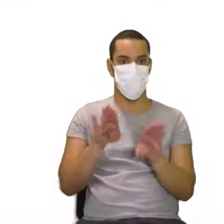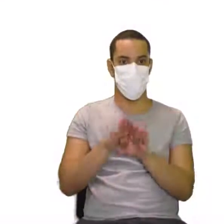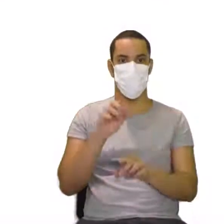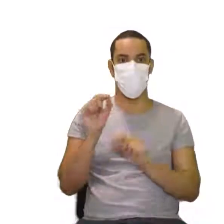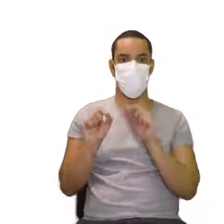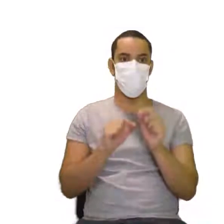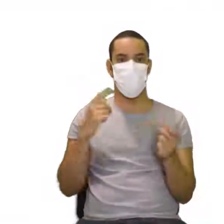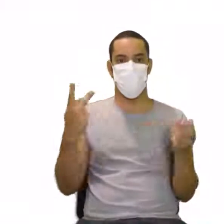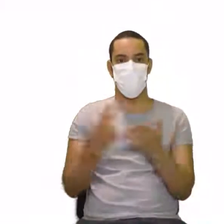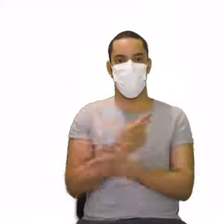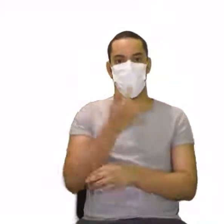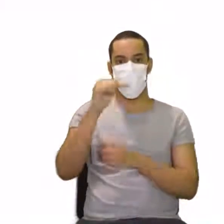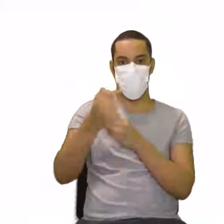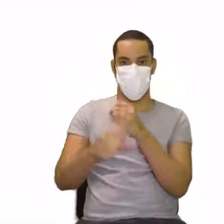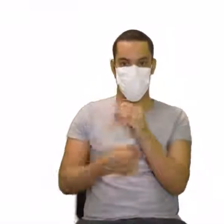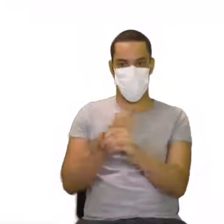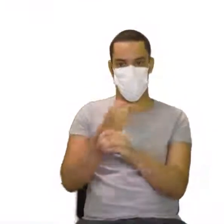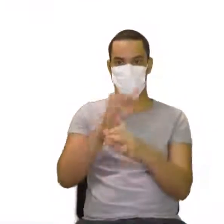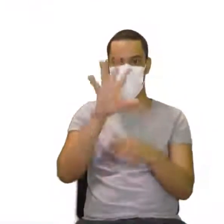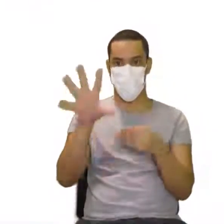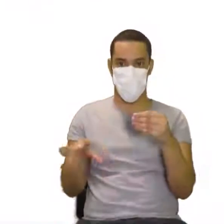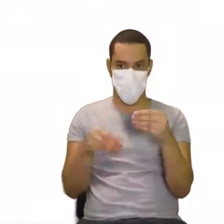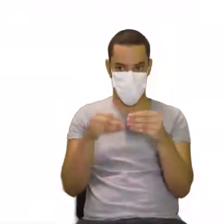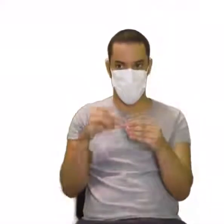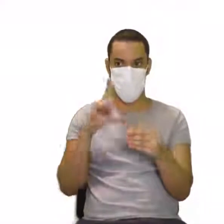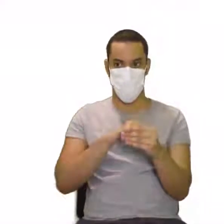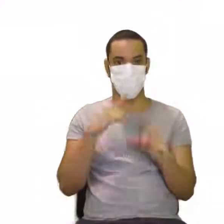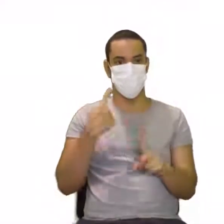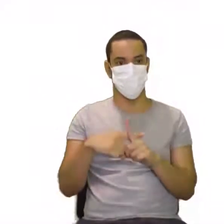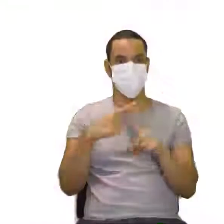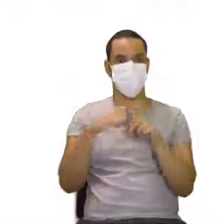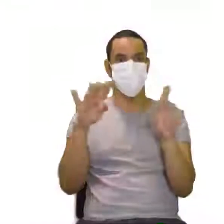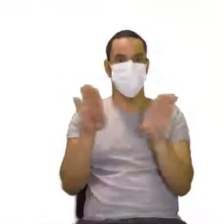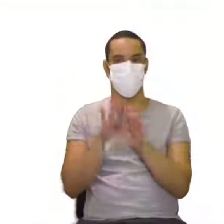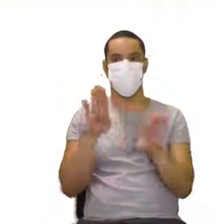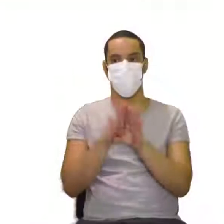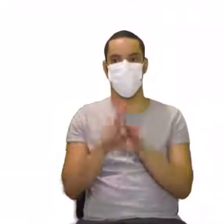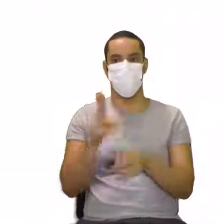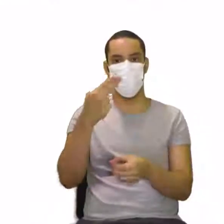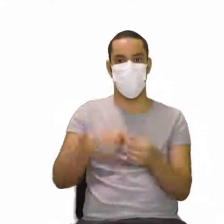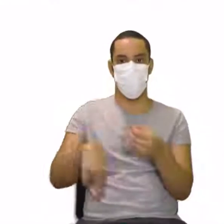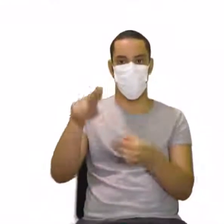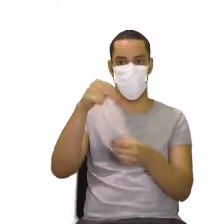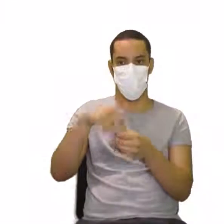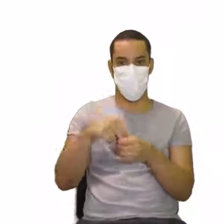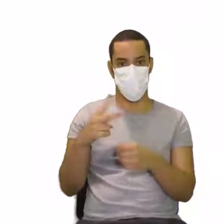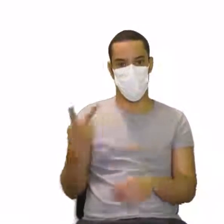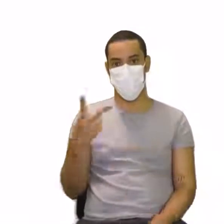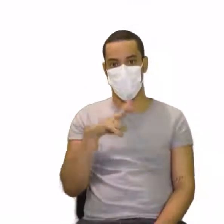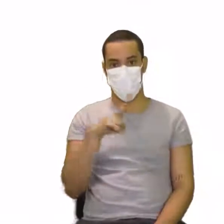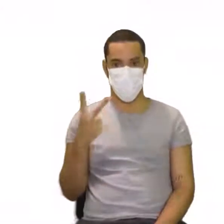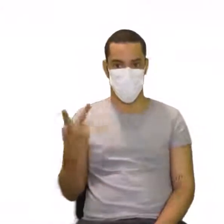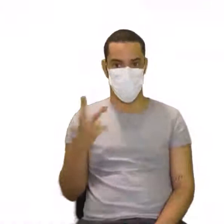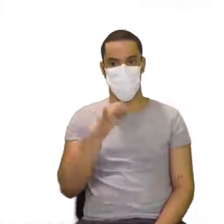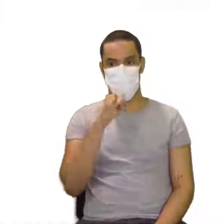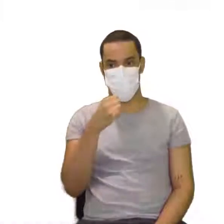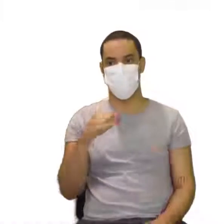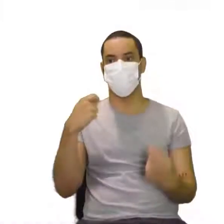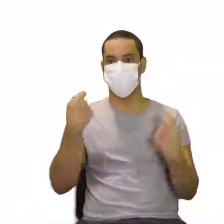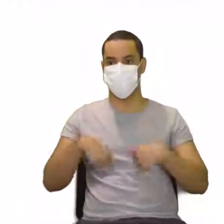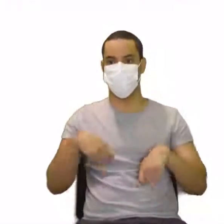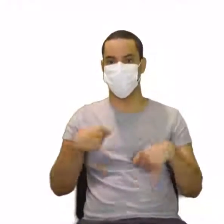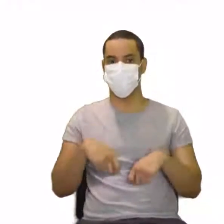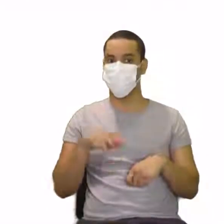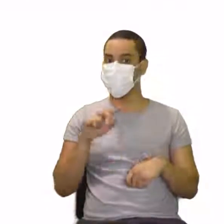por prótons, que possuem carga elétrica positiva, e nêutro, que possui ambas as cargas elétricas, o que